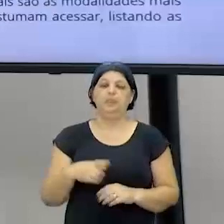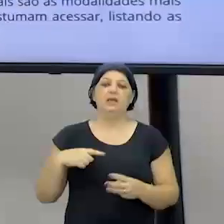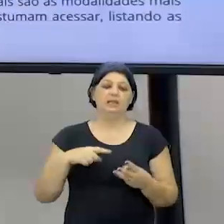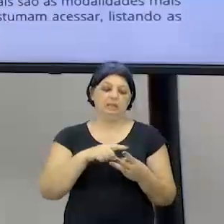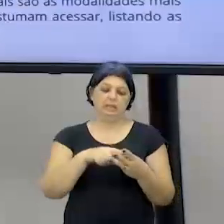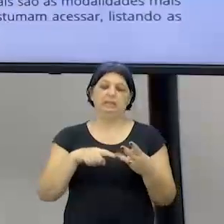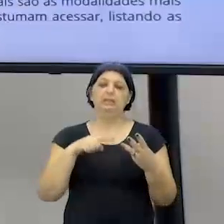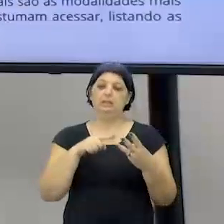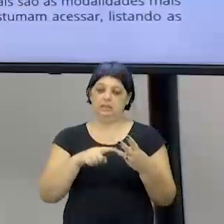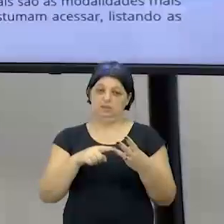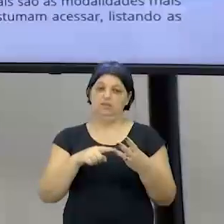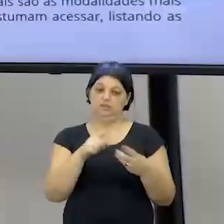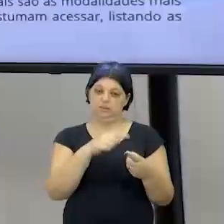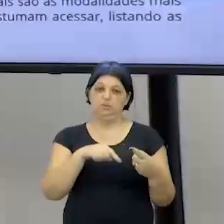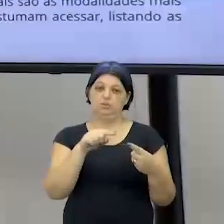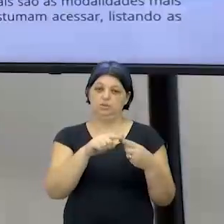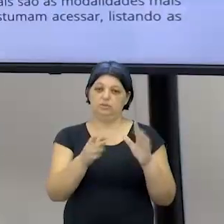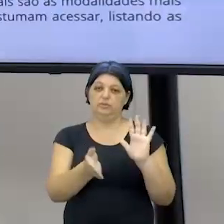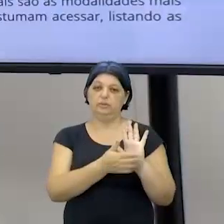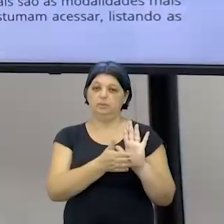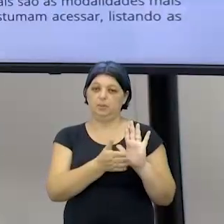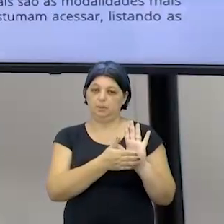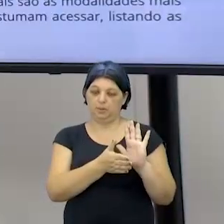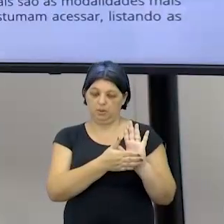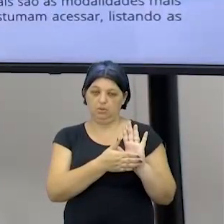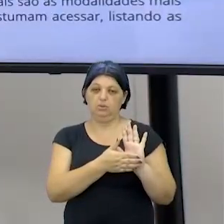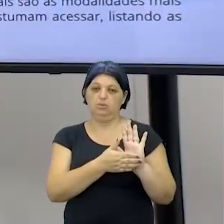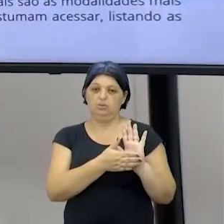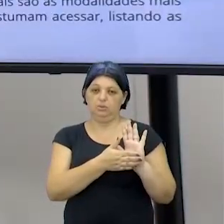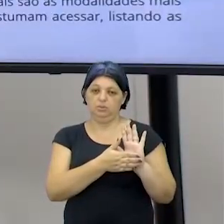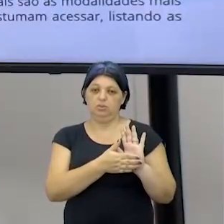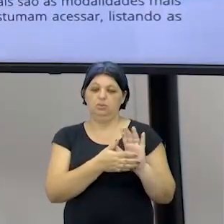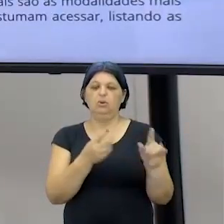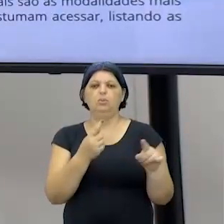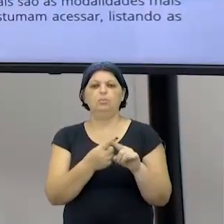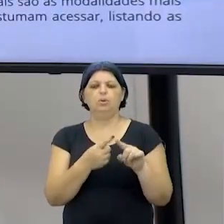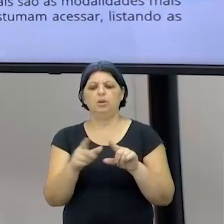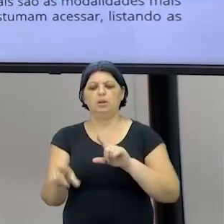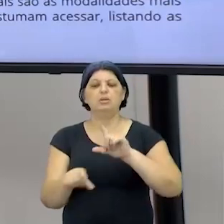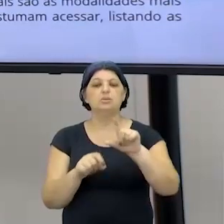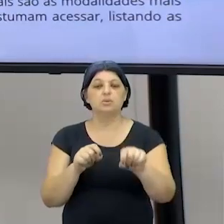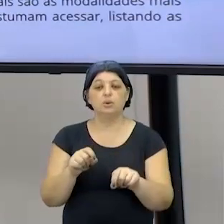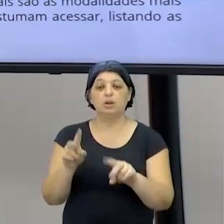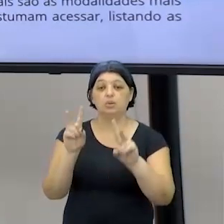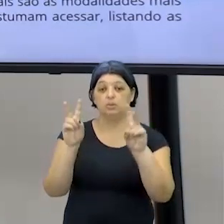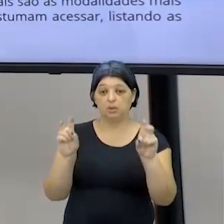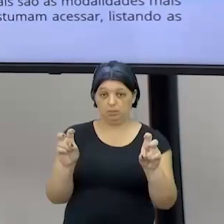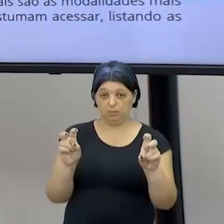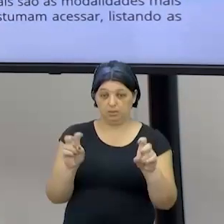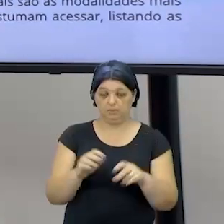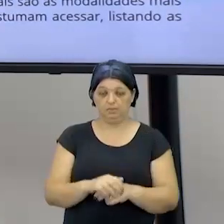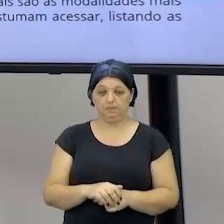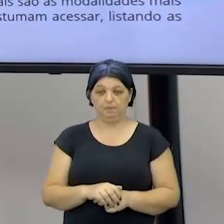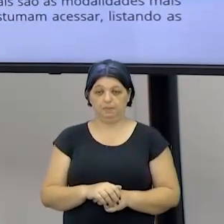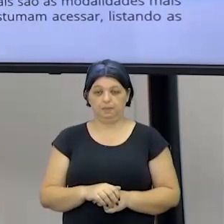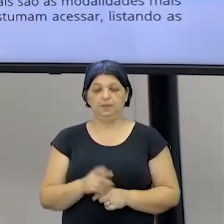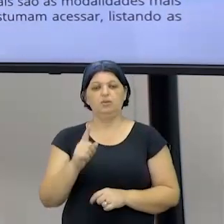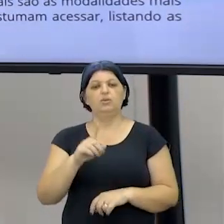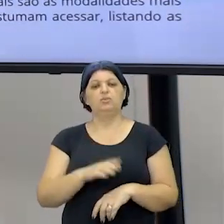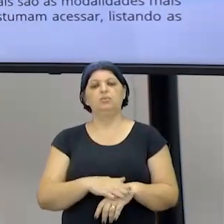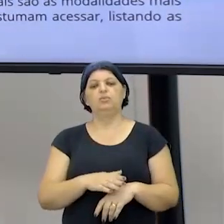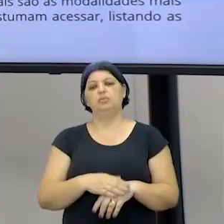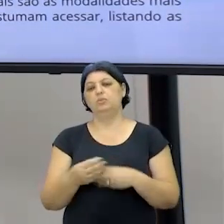3 objetivos propostos, né, de falar um pouquinho do porquê você escolheu esse componente. Vocês farão isso